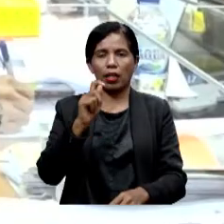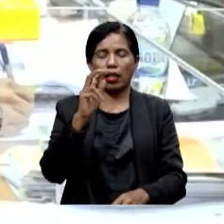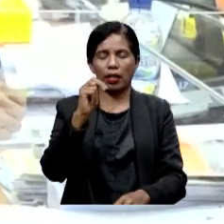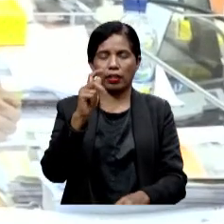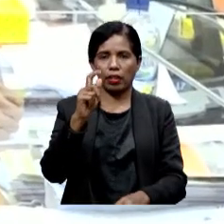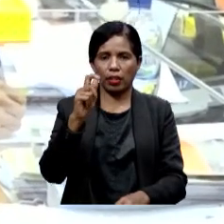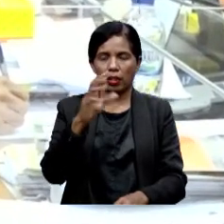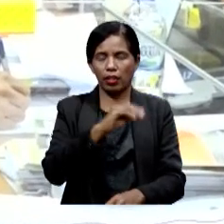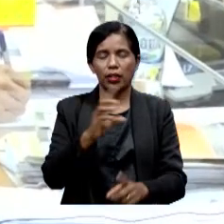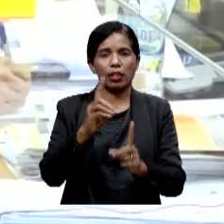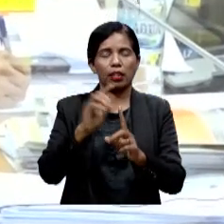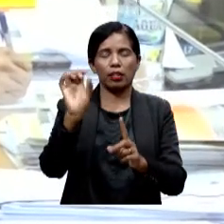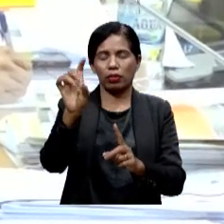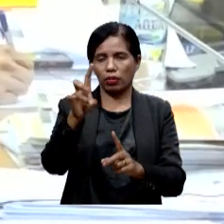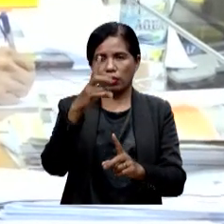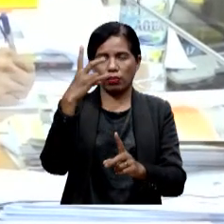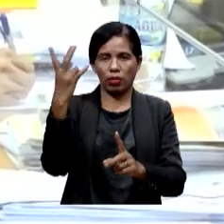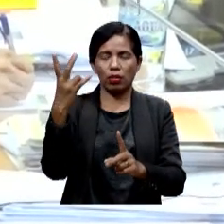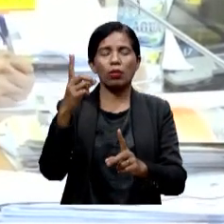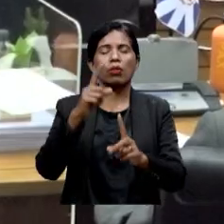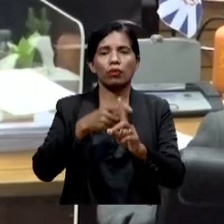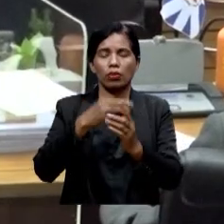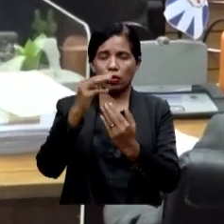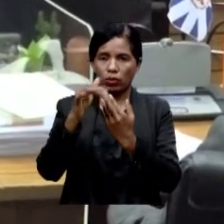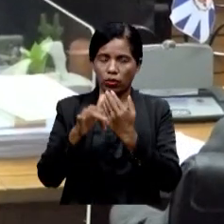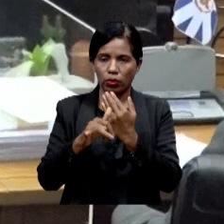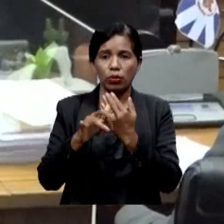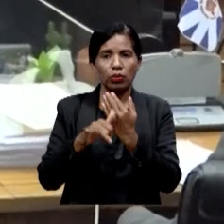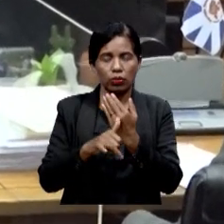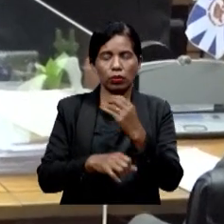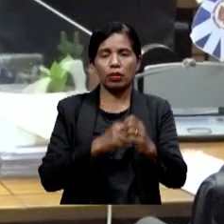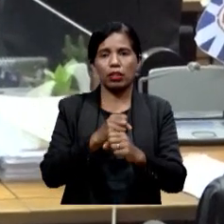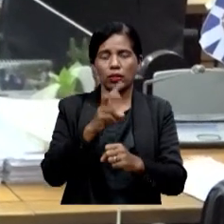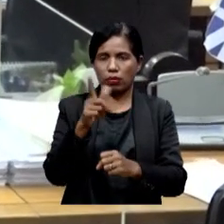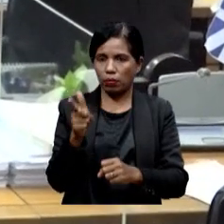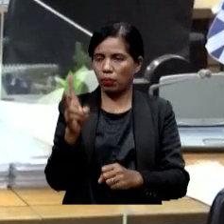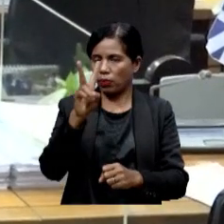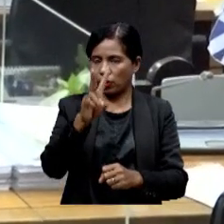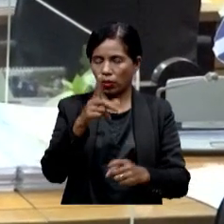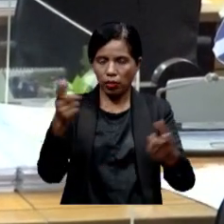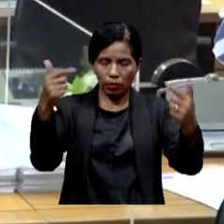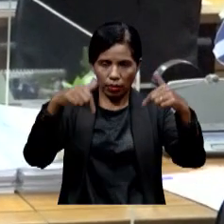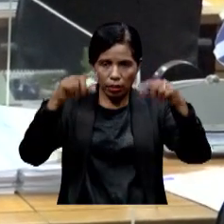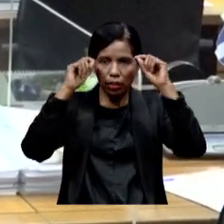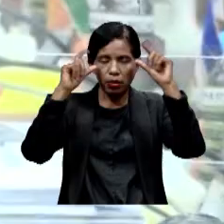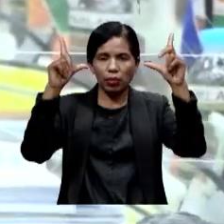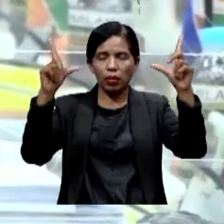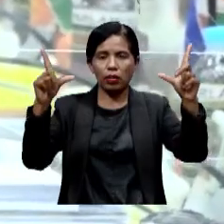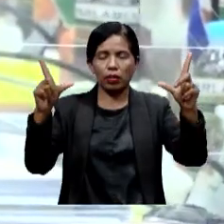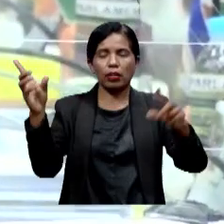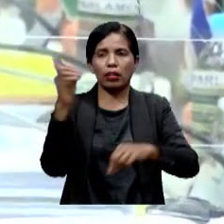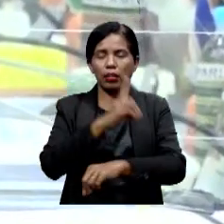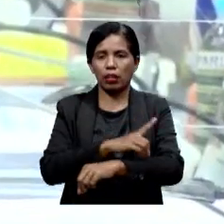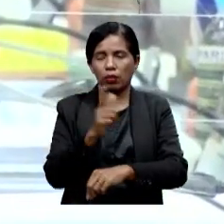Loron Sanalo Rasingualo, Fulan Zuilo, Tinan Rion Rua, Ronalo Rasing Rua, Nosei Fila Mai Timor Leste e Loron